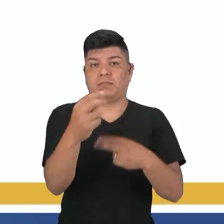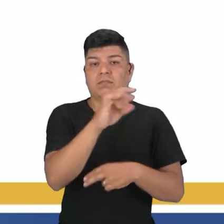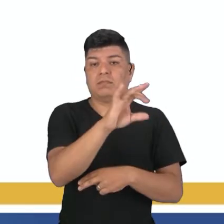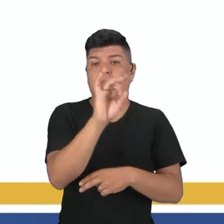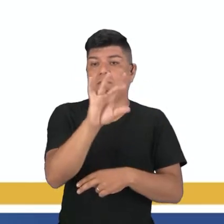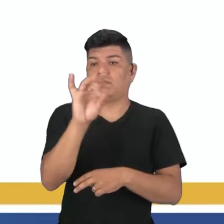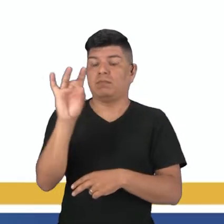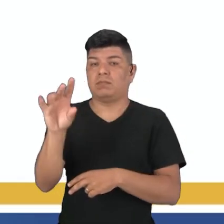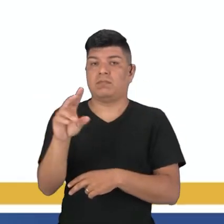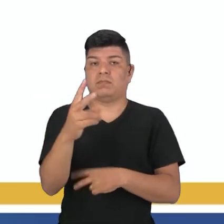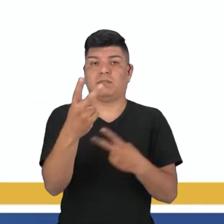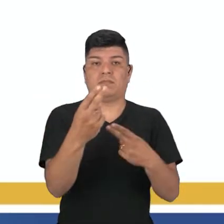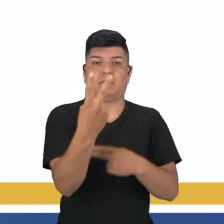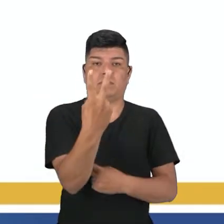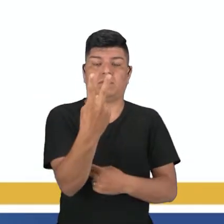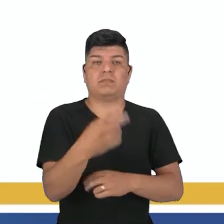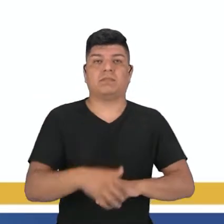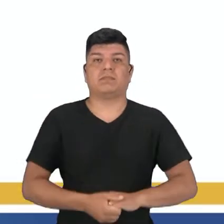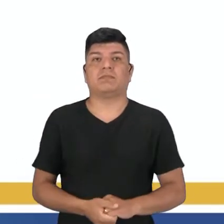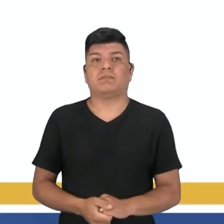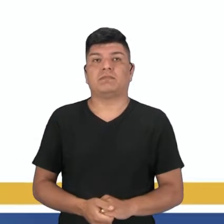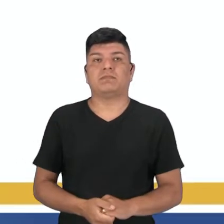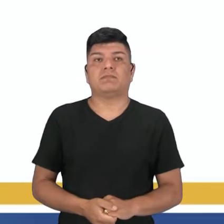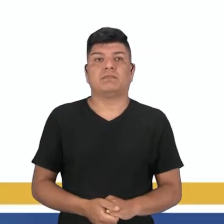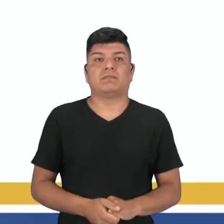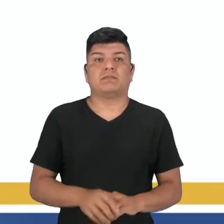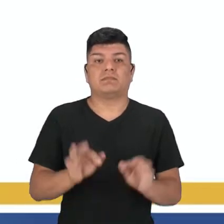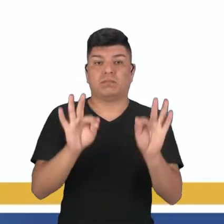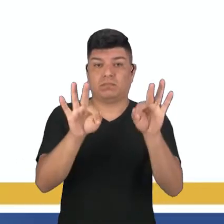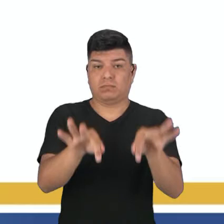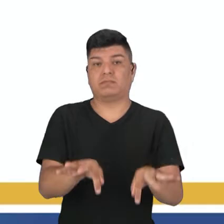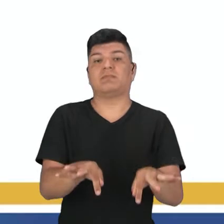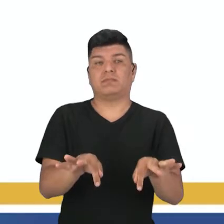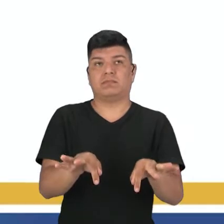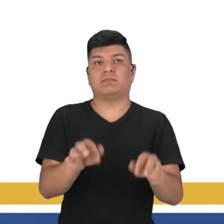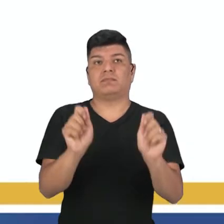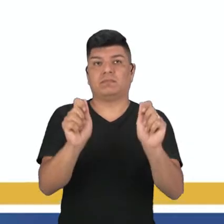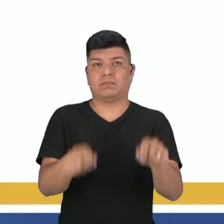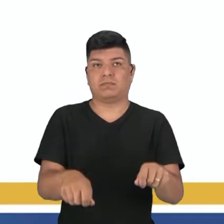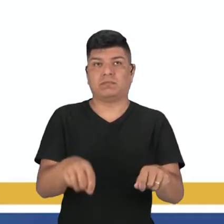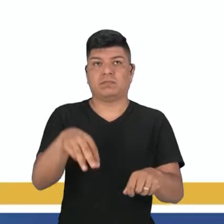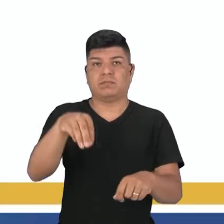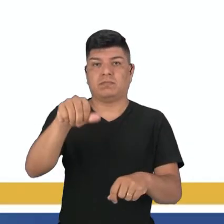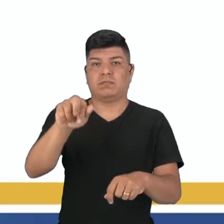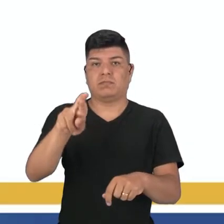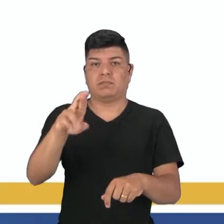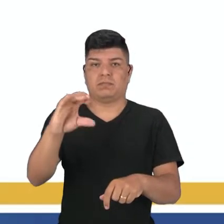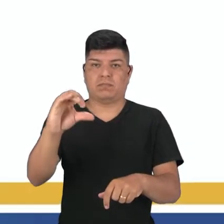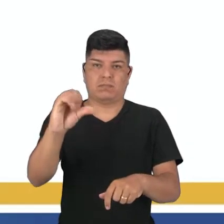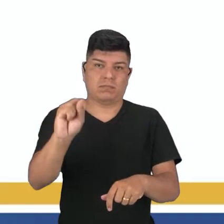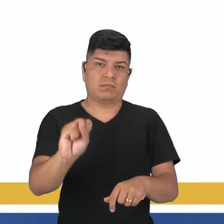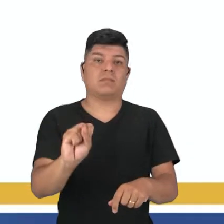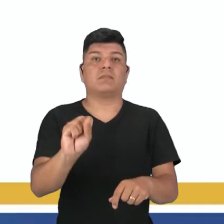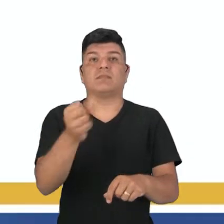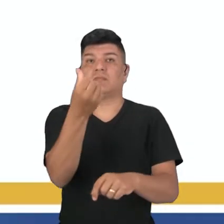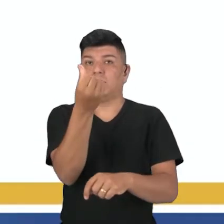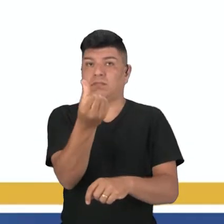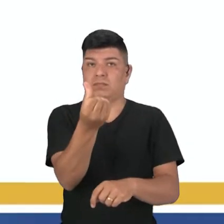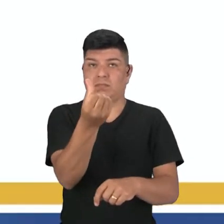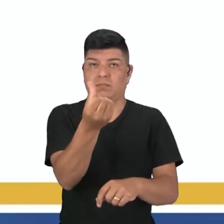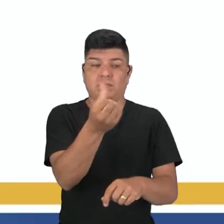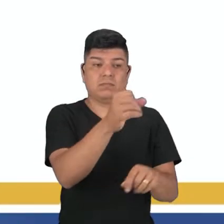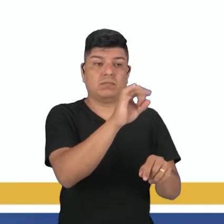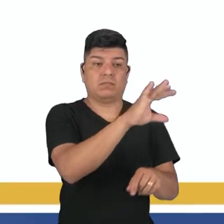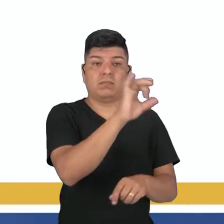um será igual a 2. E a última possibilidade, Marcos também pode colocar em 6 suportes, e